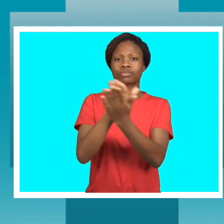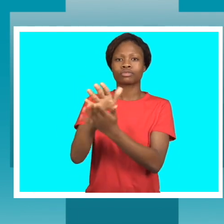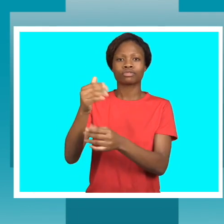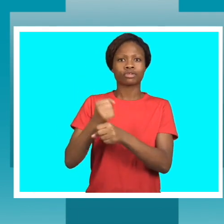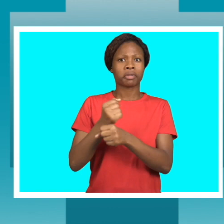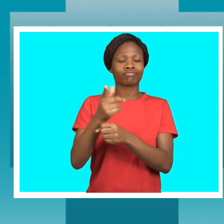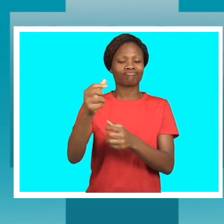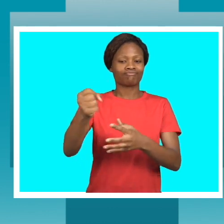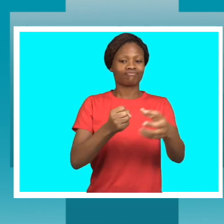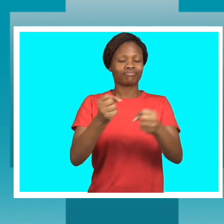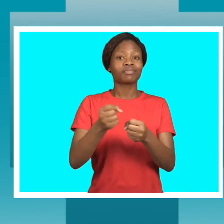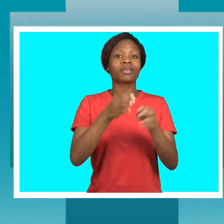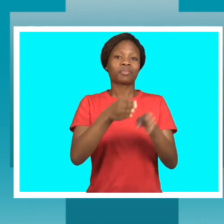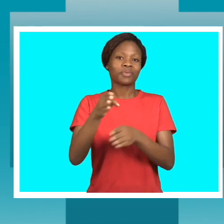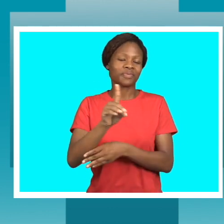deficiência.